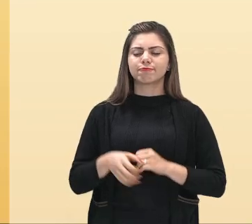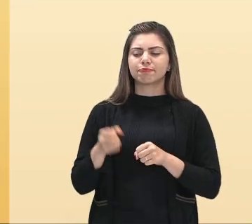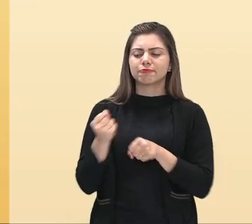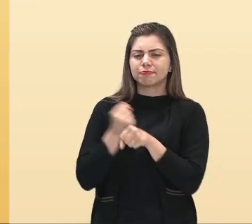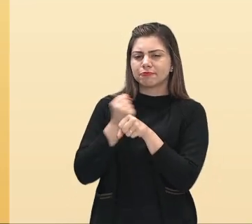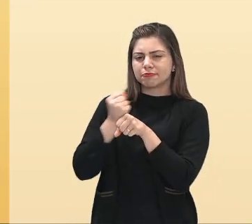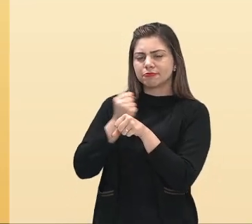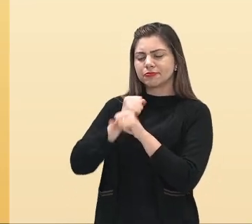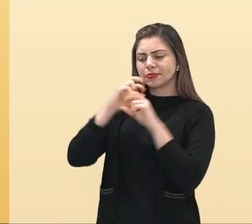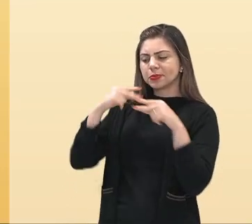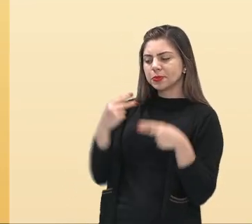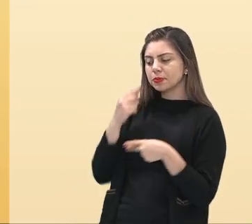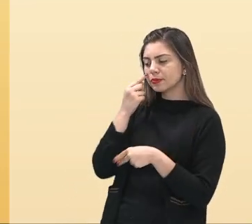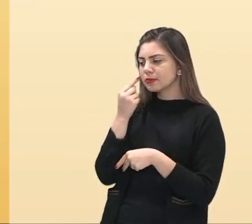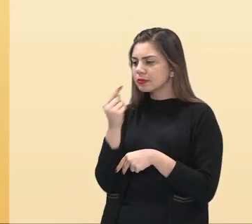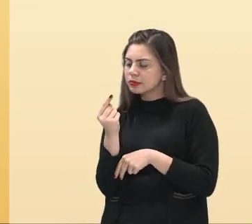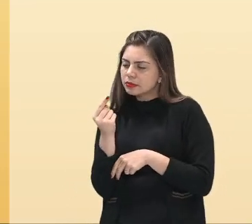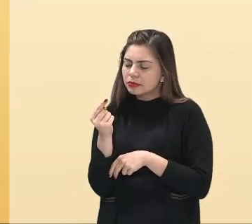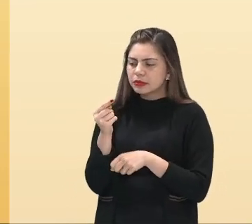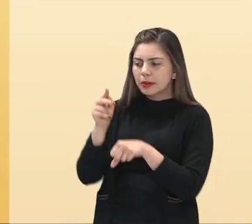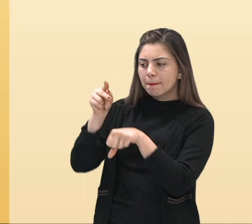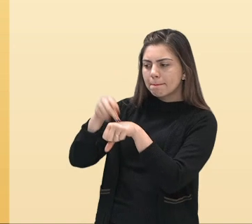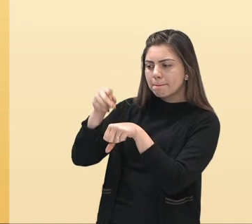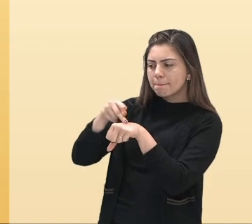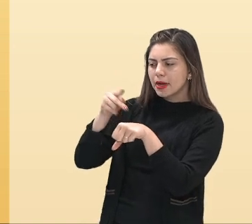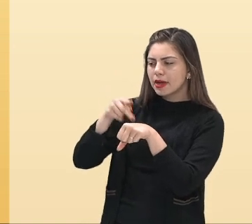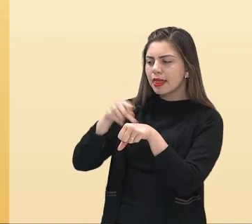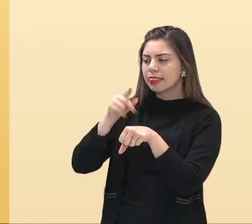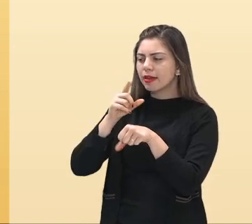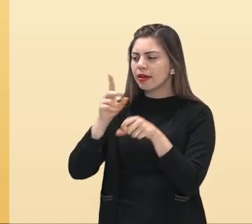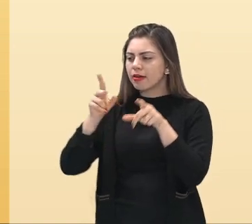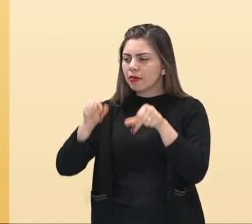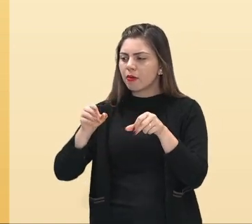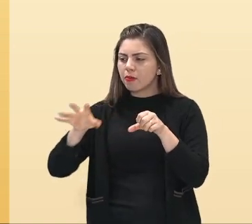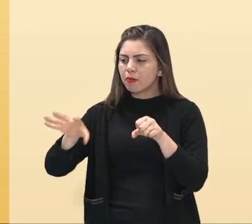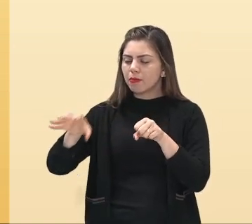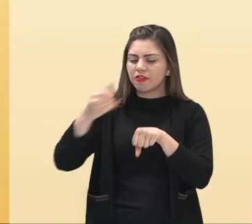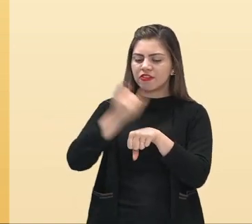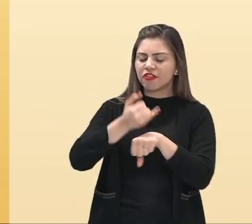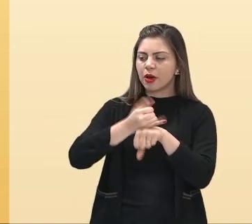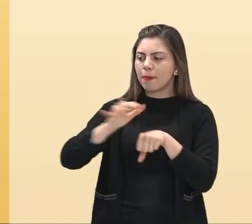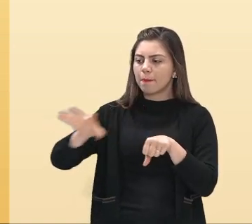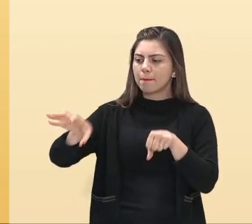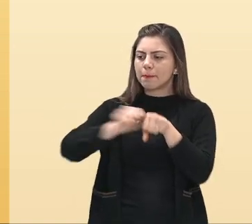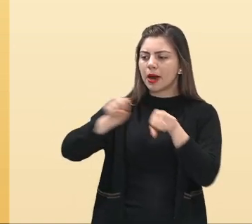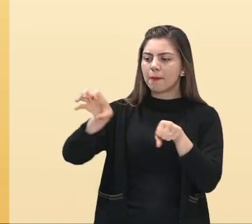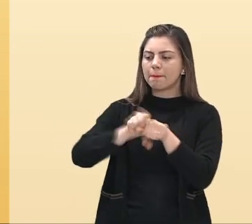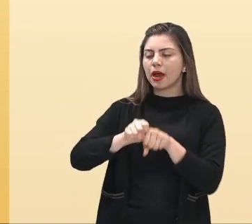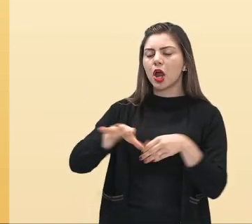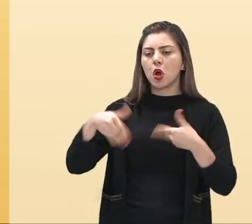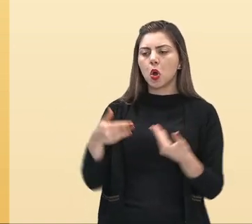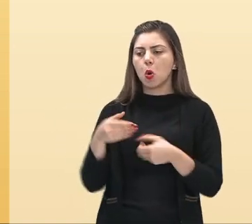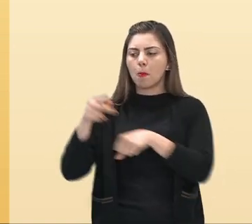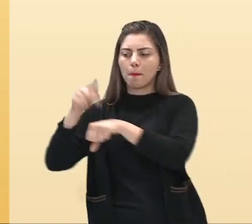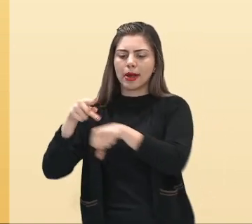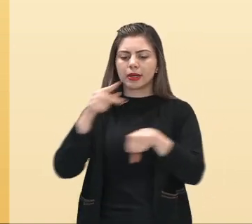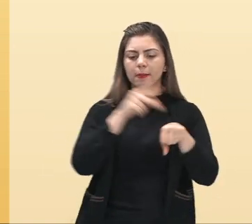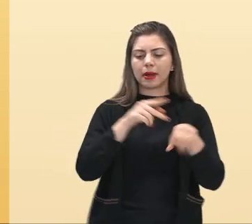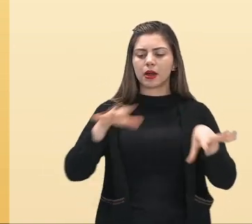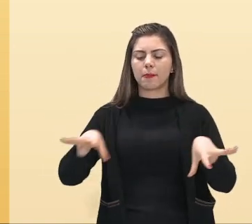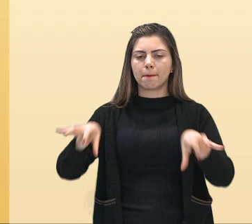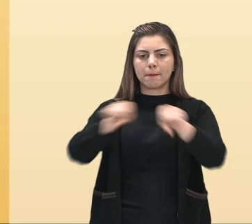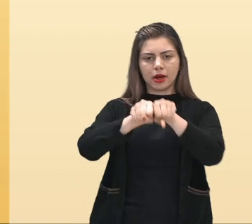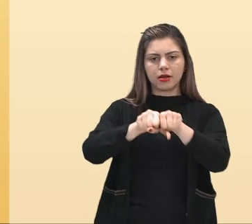seres humanos observaram que determinadas pedras atraem o ferro ou outras pedras semelhantes. Essas